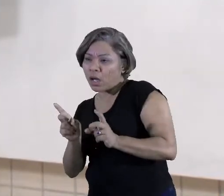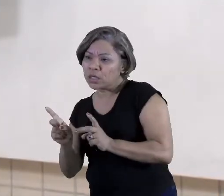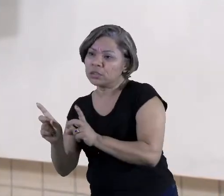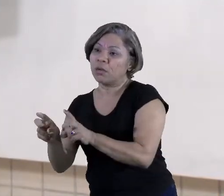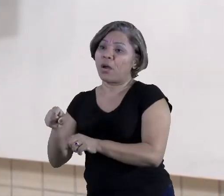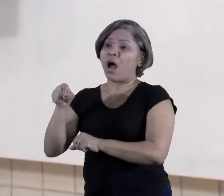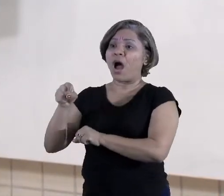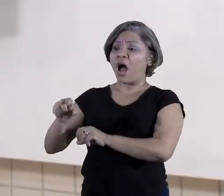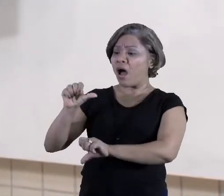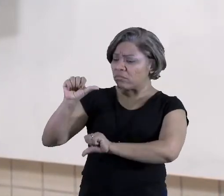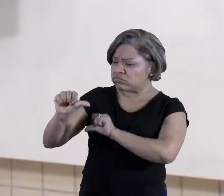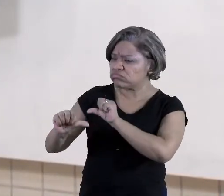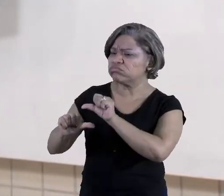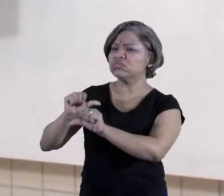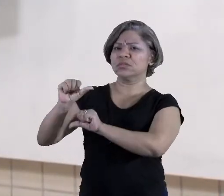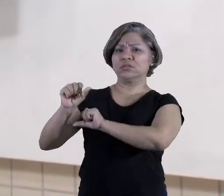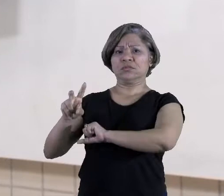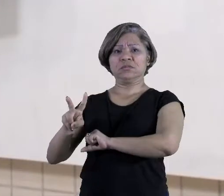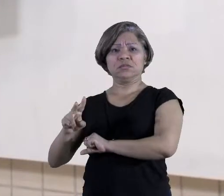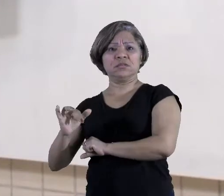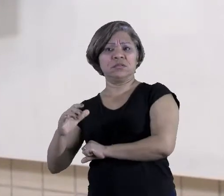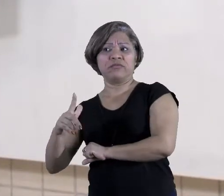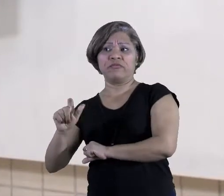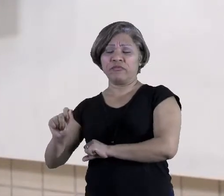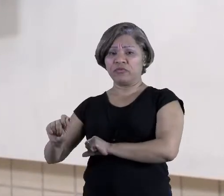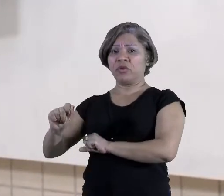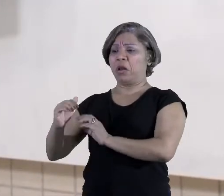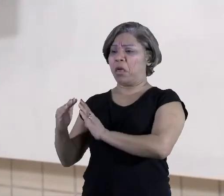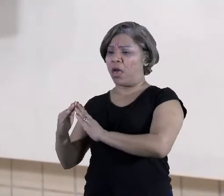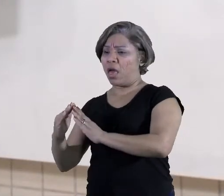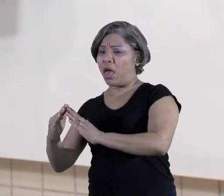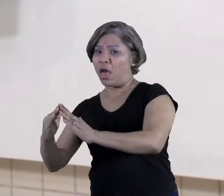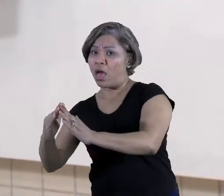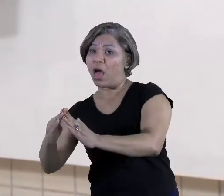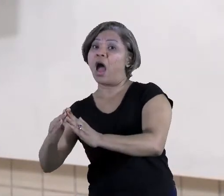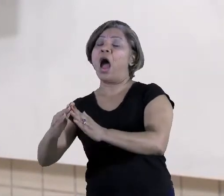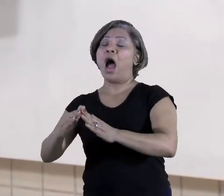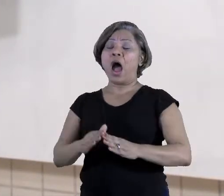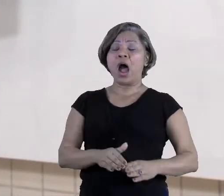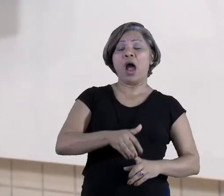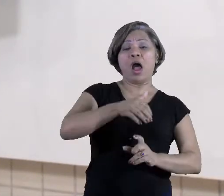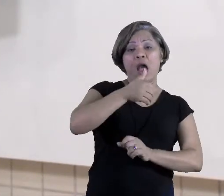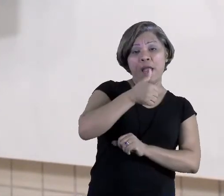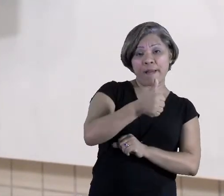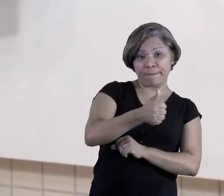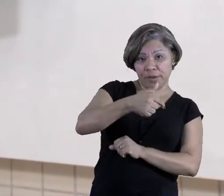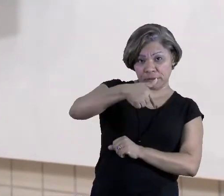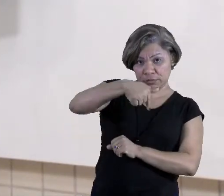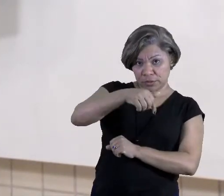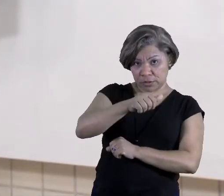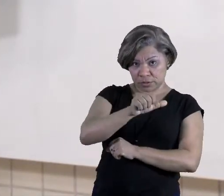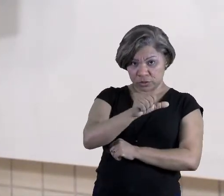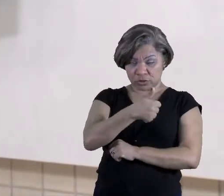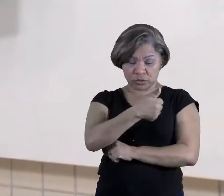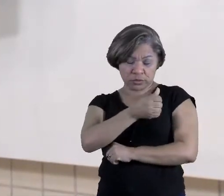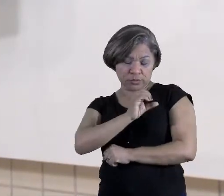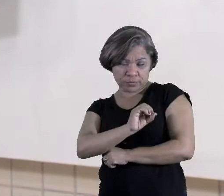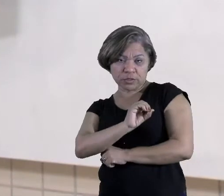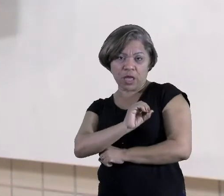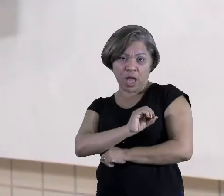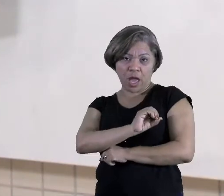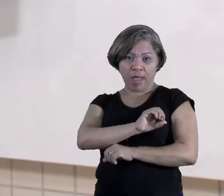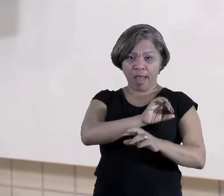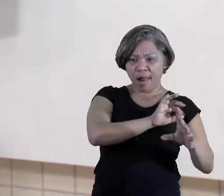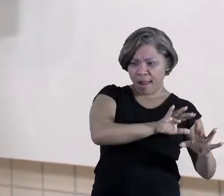uma vila. Então elas vão atacar, em 1710, esses grandes fazendeiros, eles vão atacar a cidade